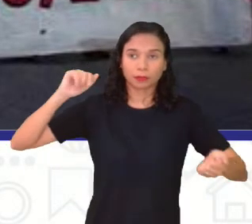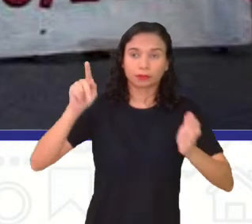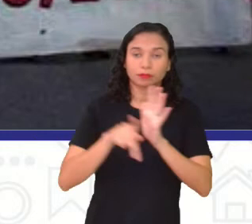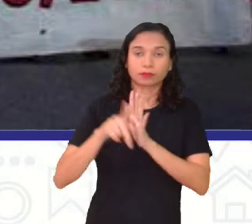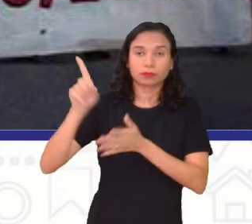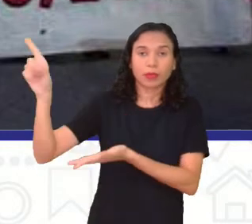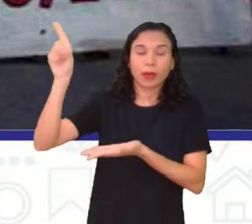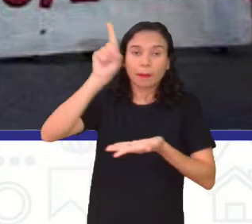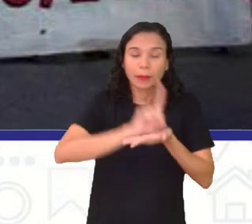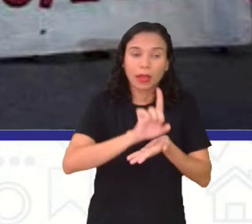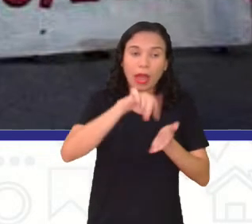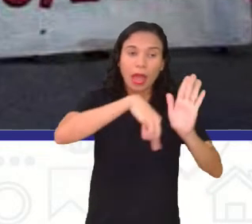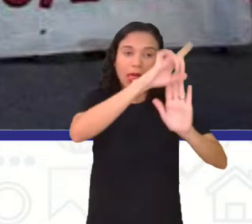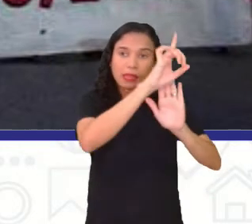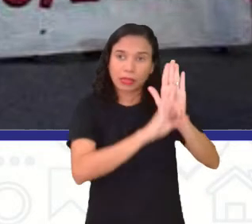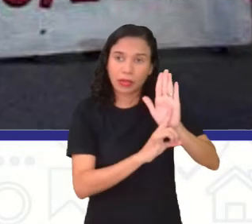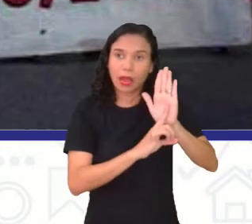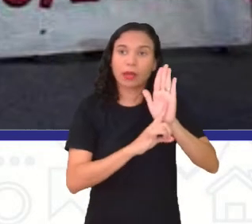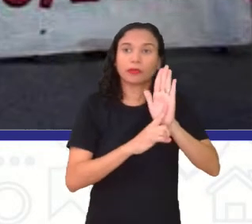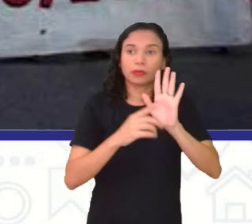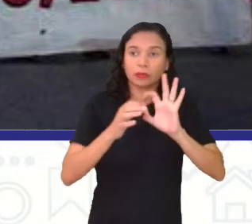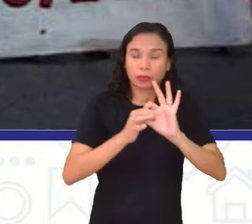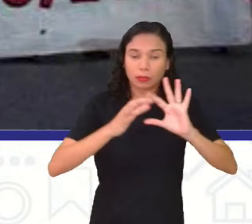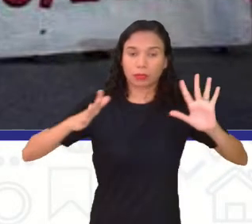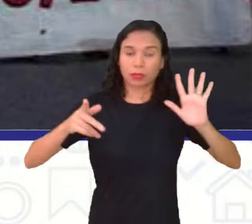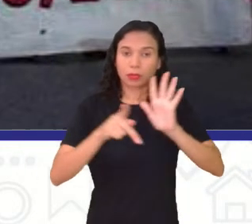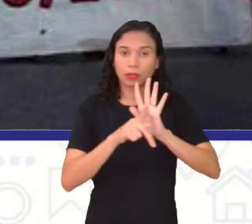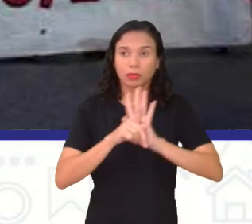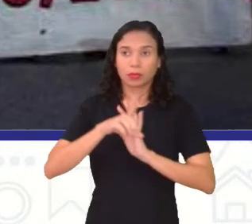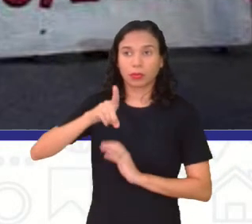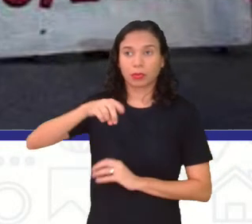um direito, derrogação do DNU